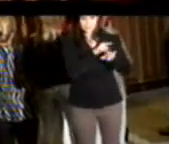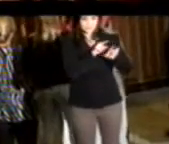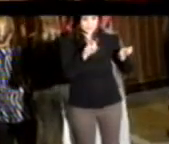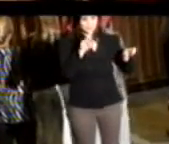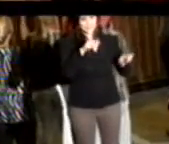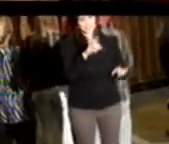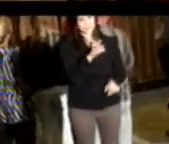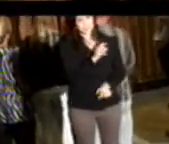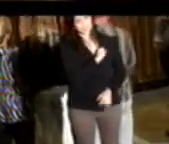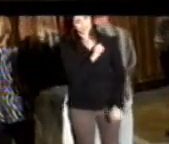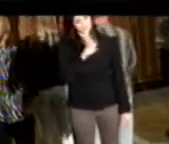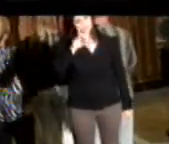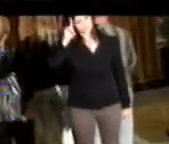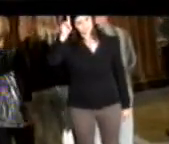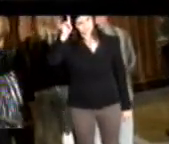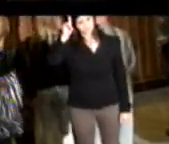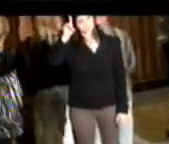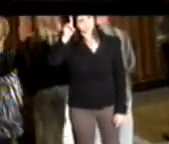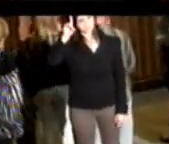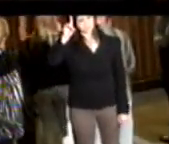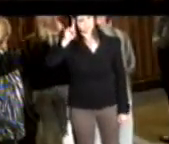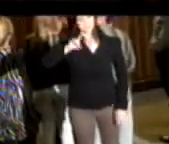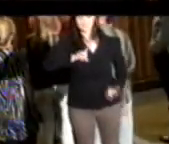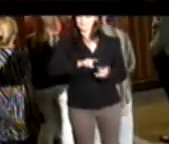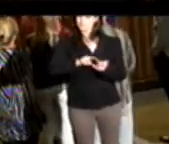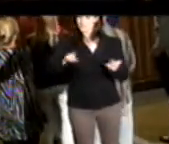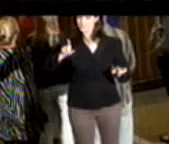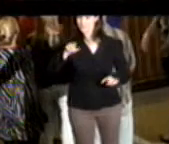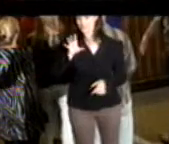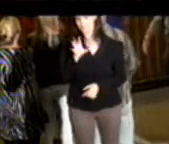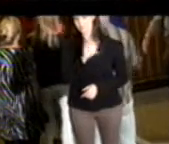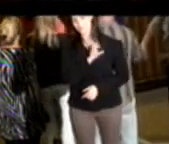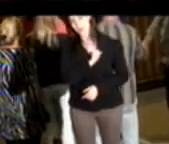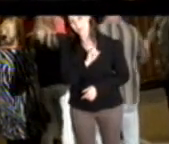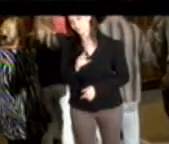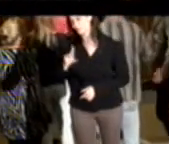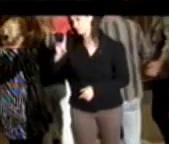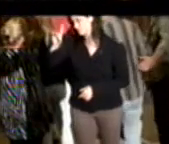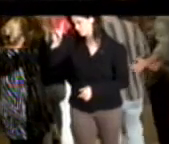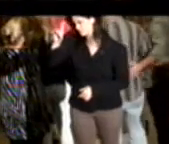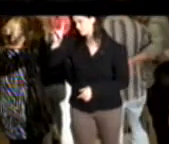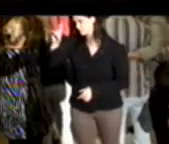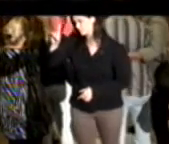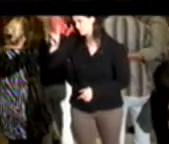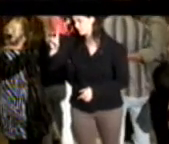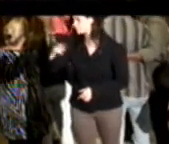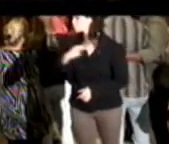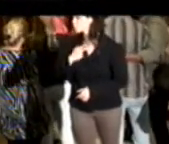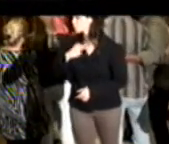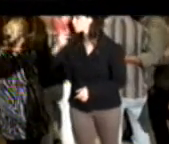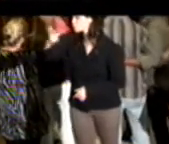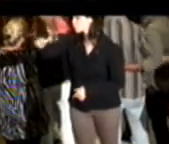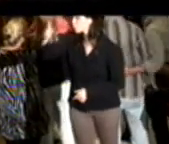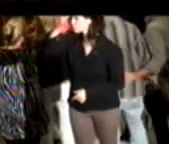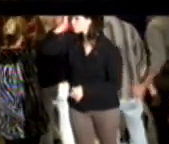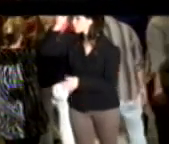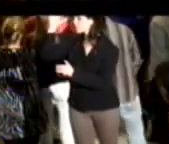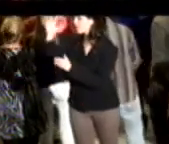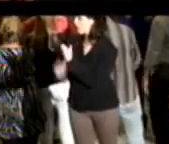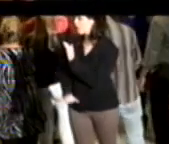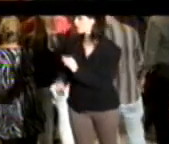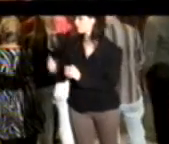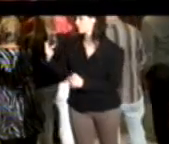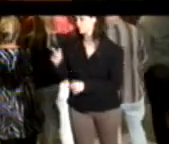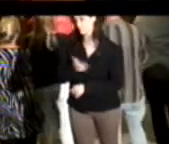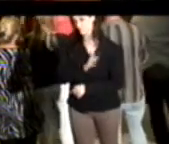por Deus. Você é amado por Deus. Nada nem ninguém vai roubar aquilo que Ele está derramando